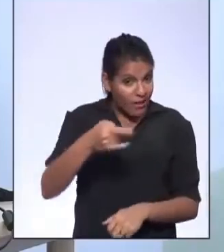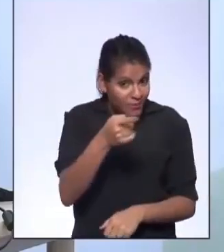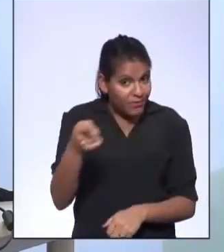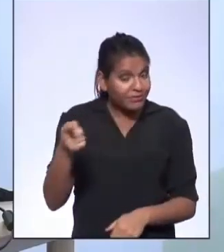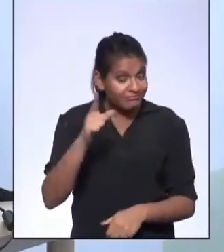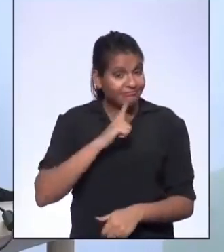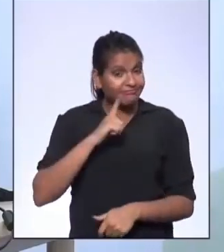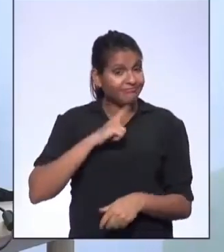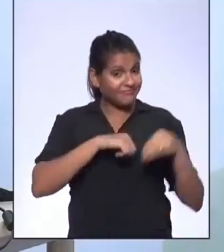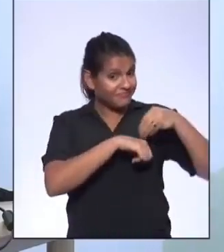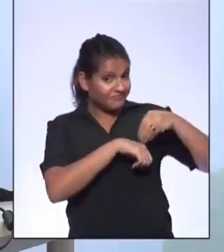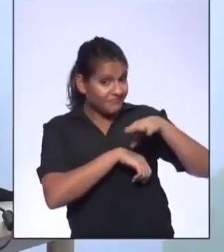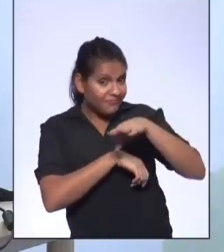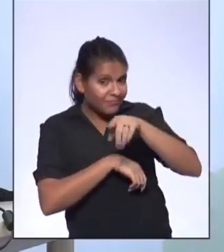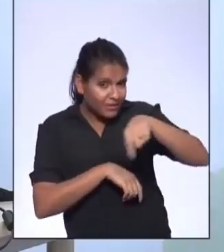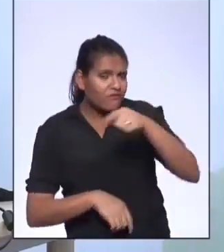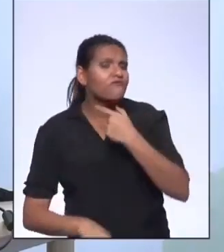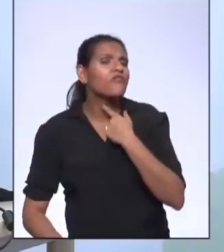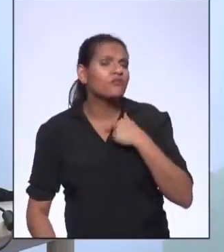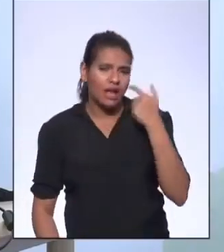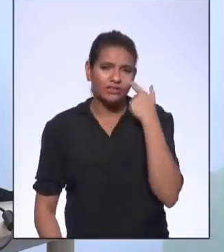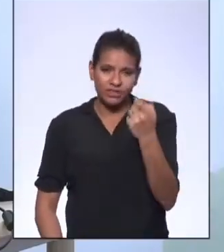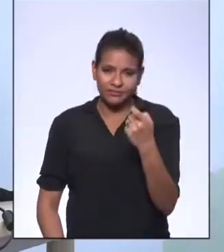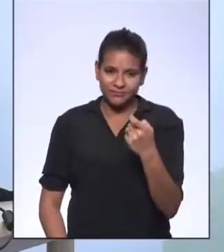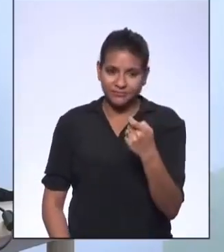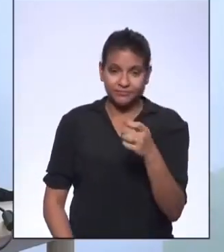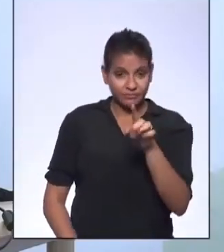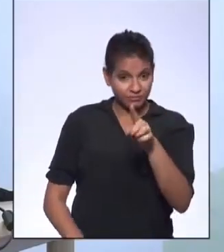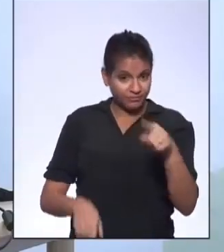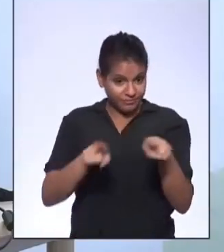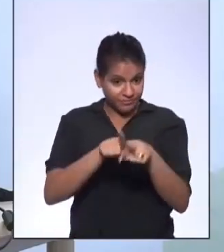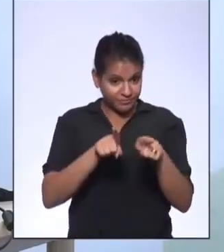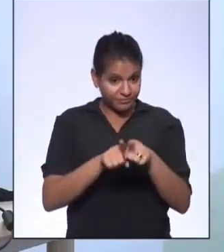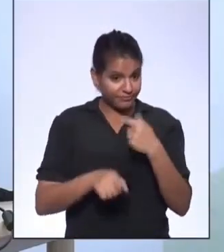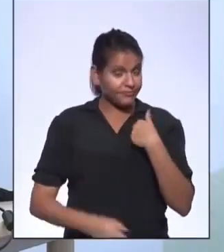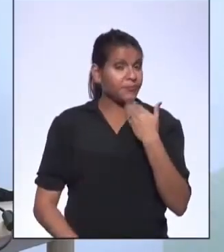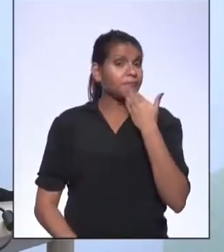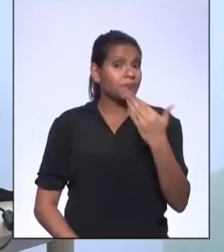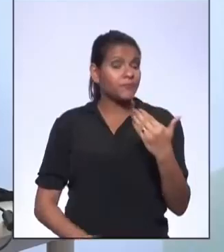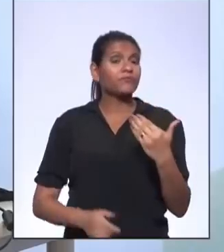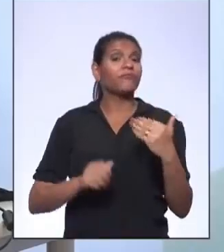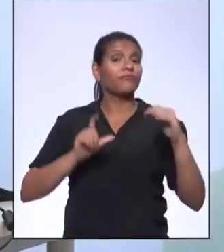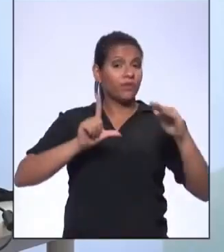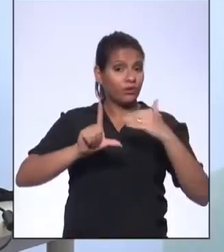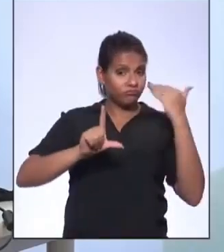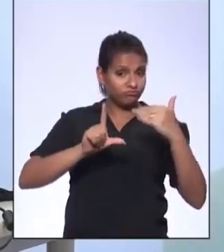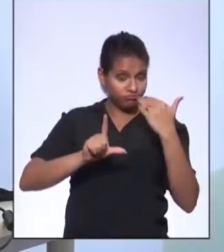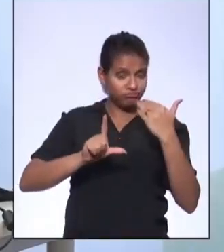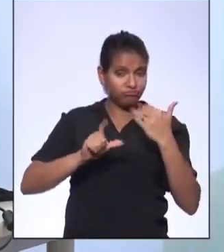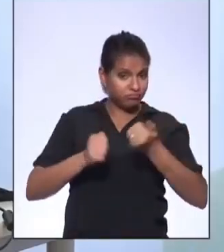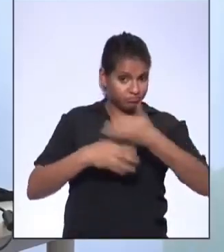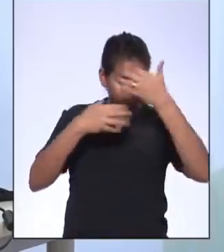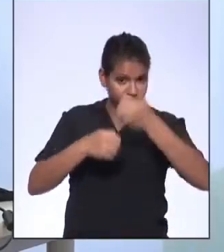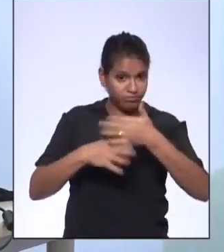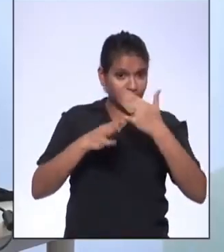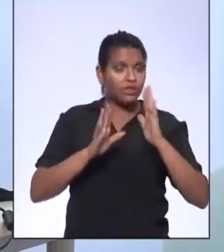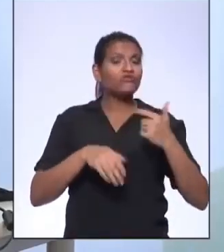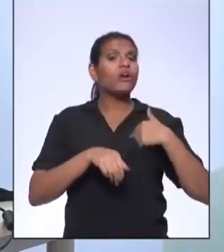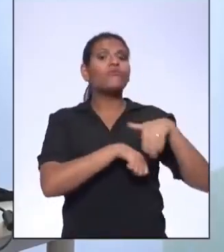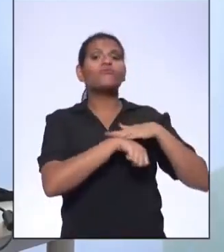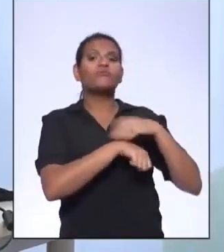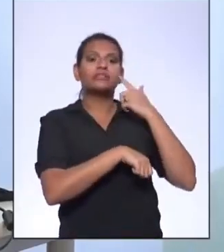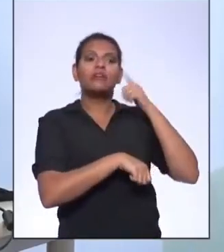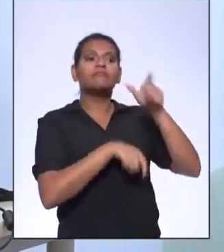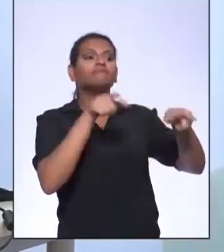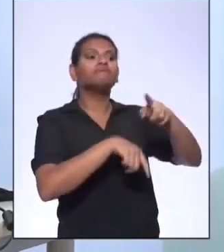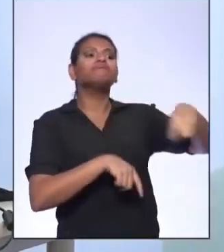para vocês, se alguém se interessar. Ó, vou pedir para deixar o chat aberto, mas já conversei aqui com meus colegas aqui da produção,